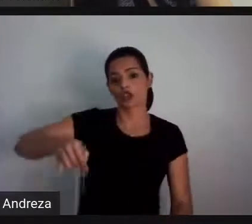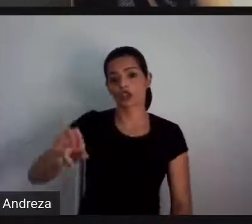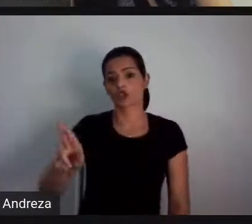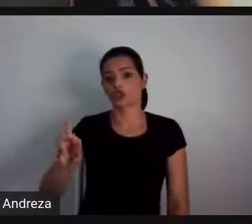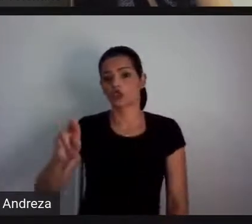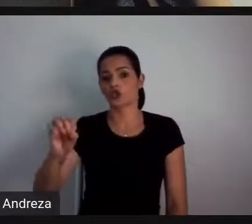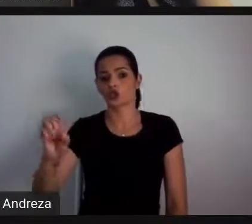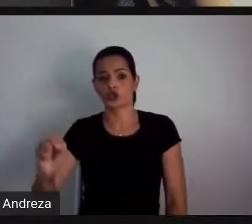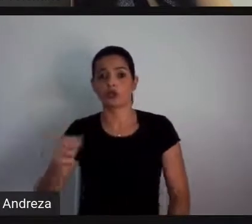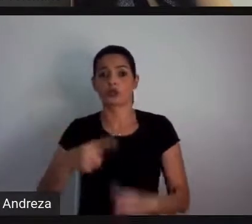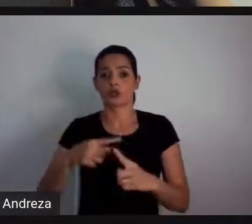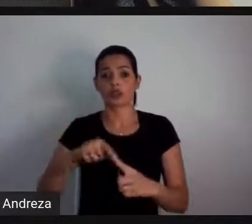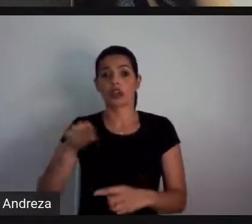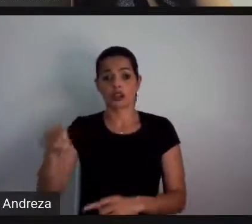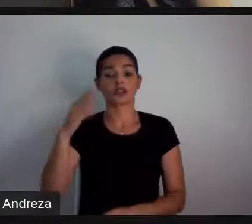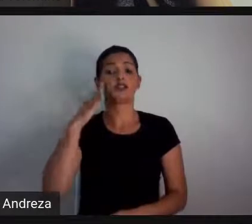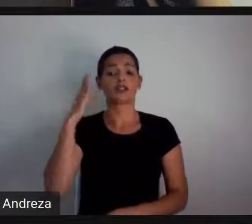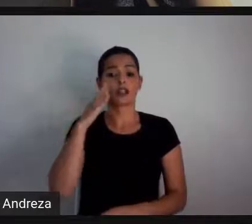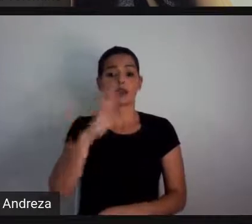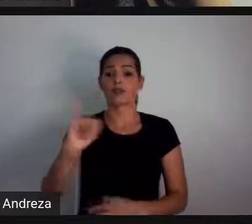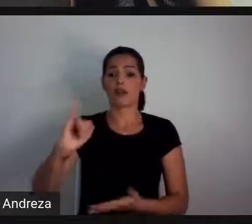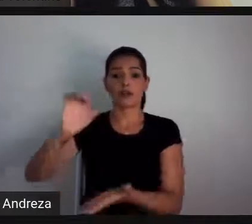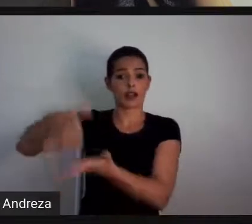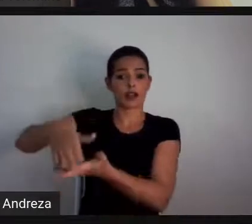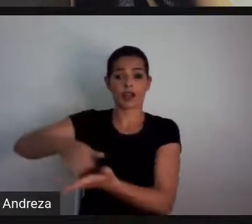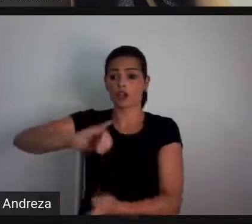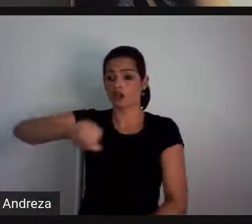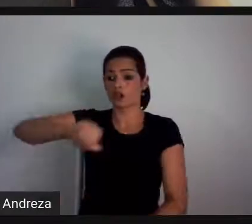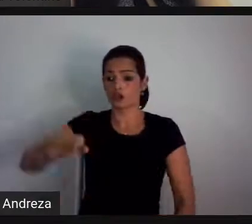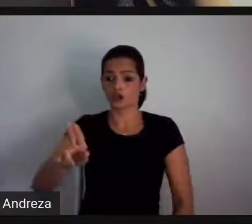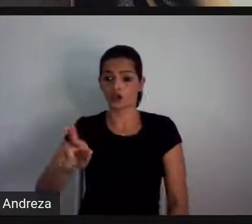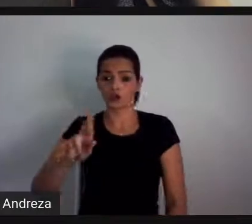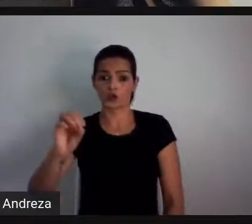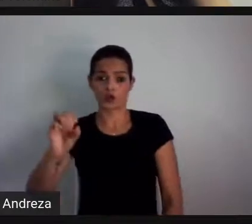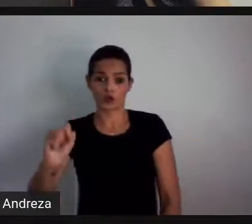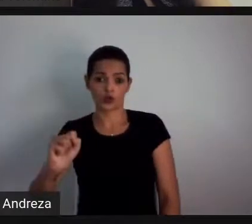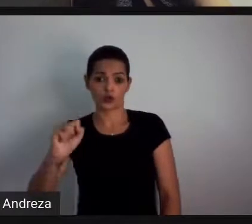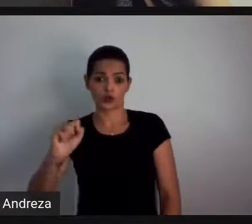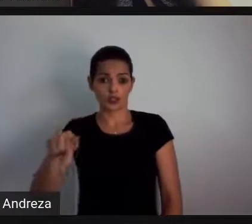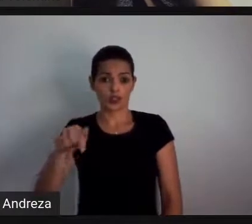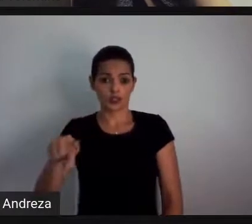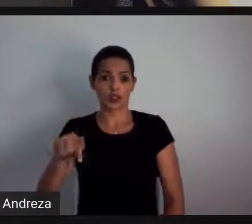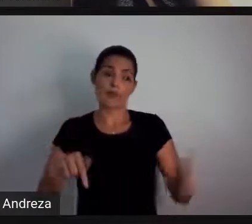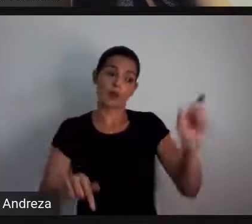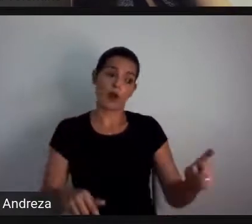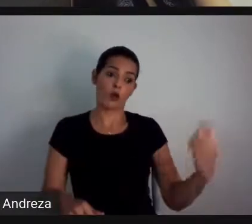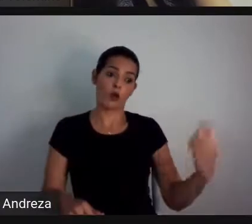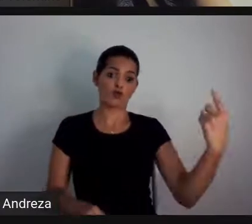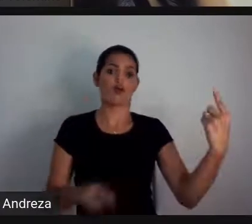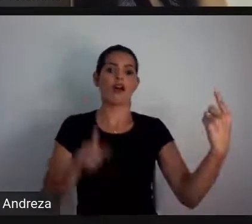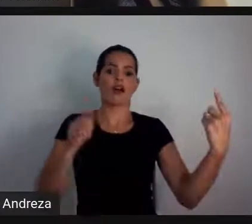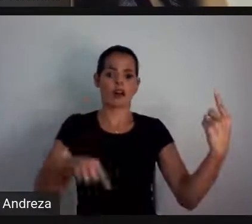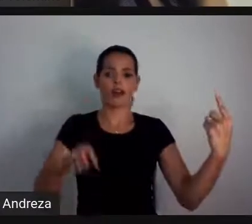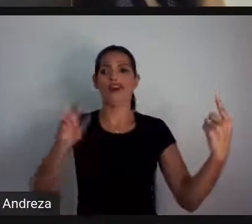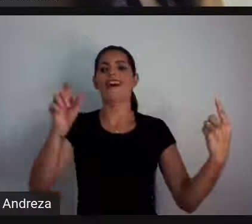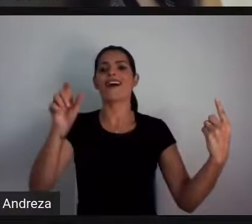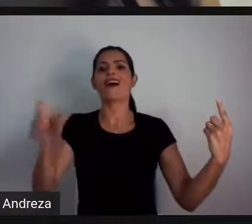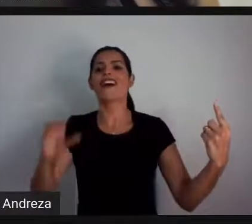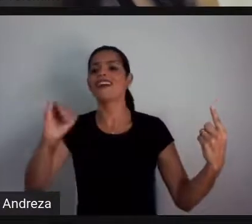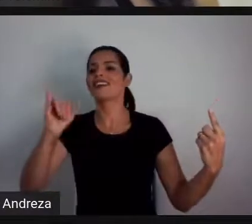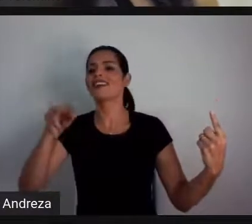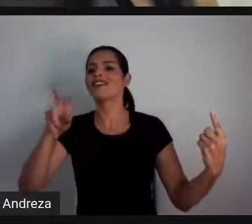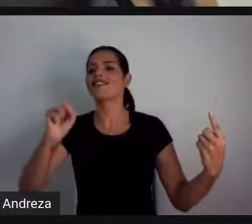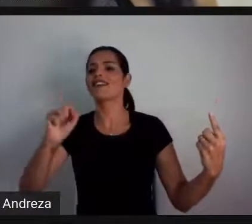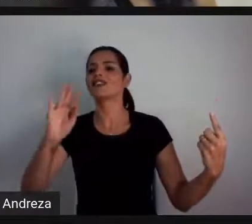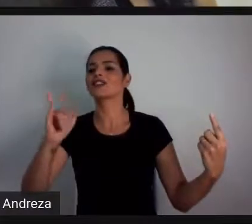aquilo se tornou impagável, né? A taxa de juros no país, para o investidor, é muito pequena, mas para o devedor é absurda,